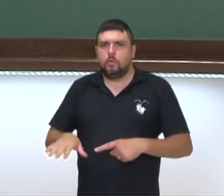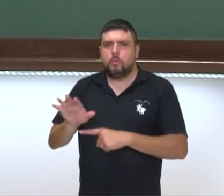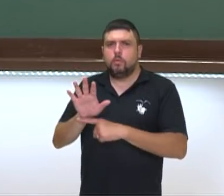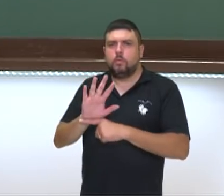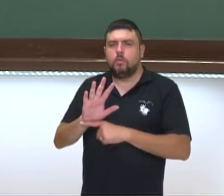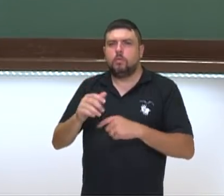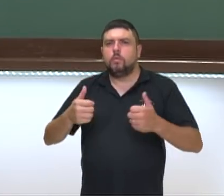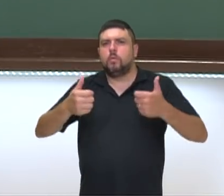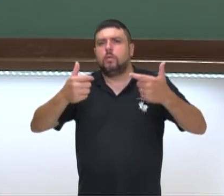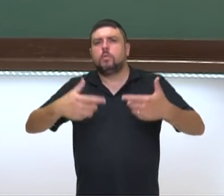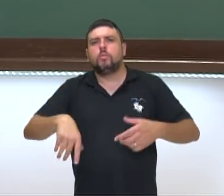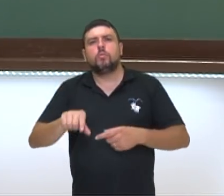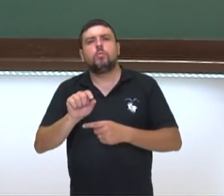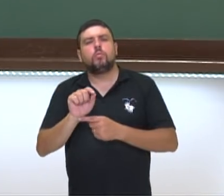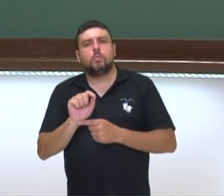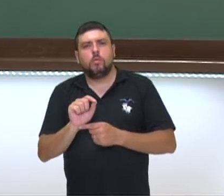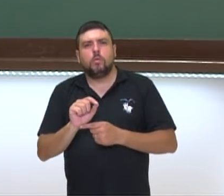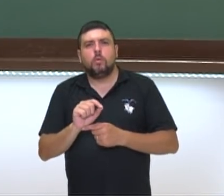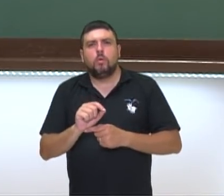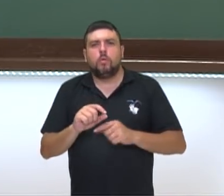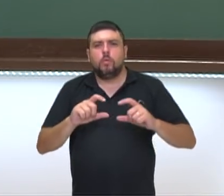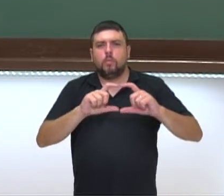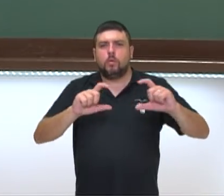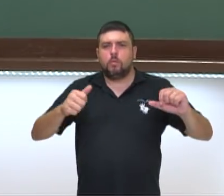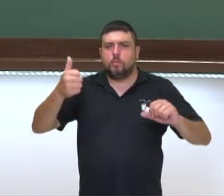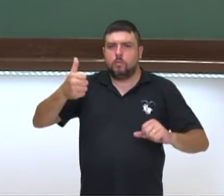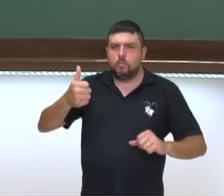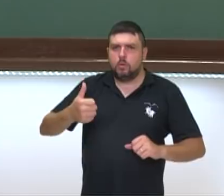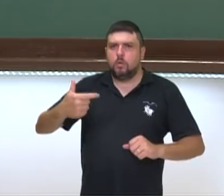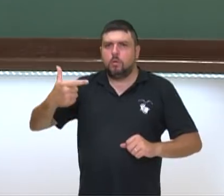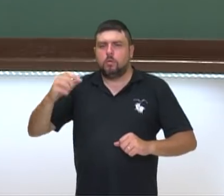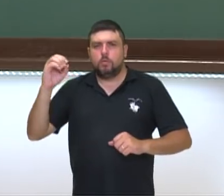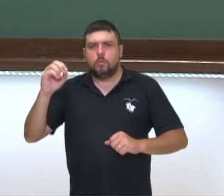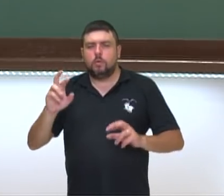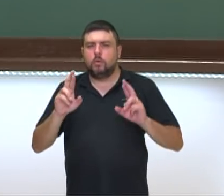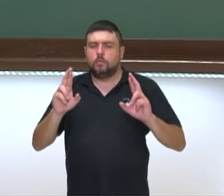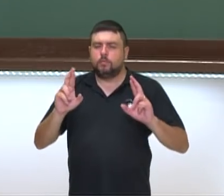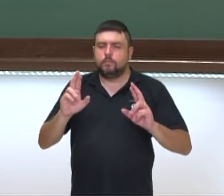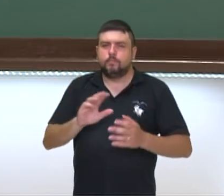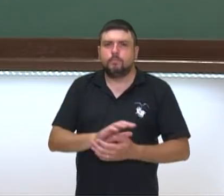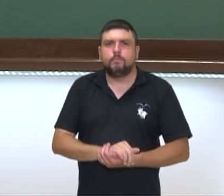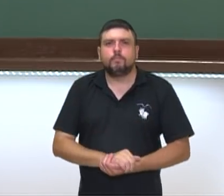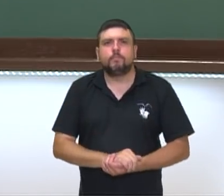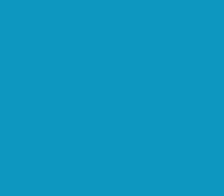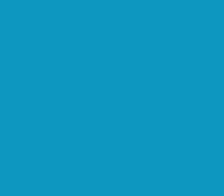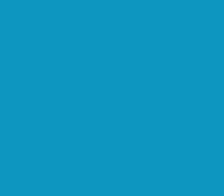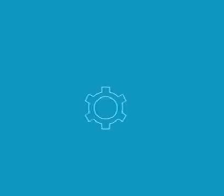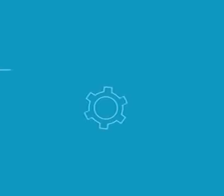falou de equações de primeiro e segundo grau. Espero que vocês tenham gostado. Até breve.